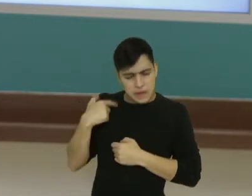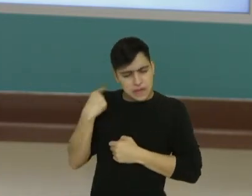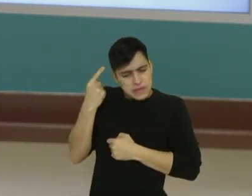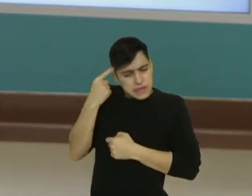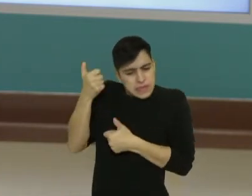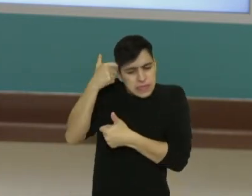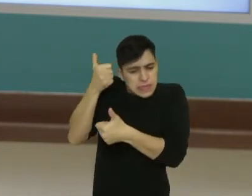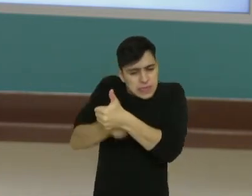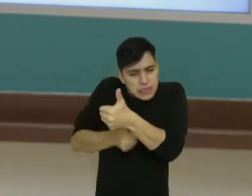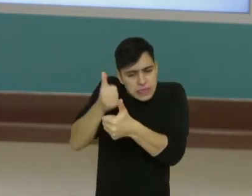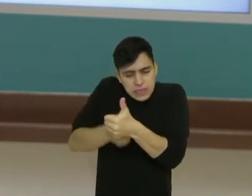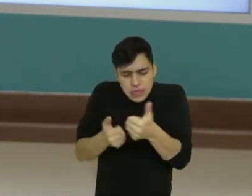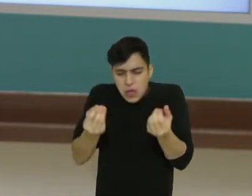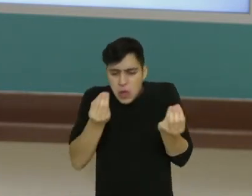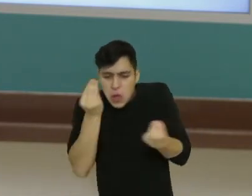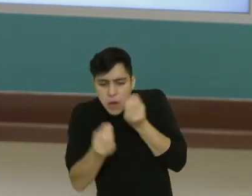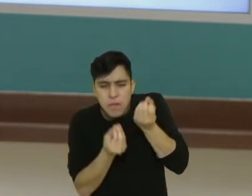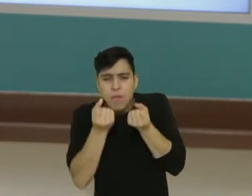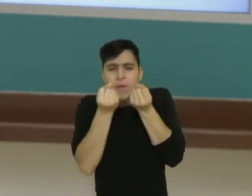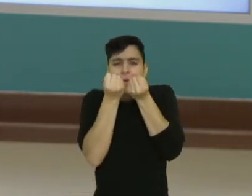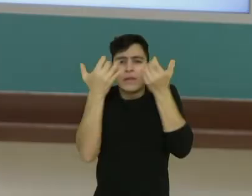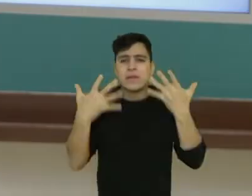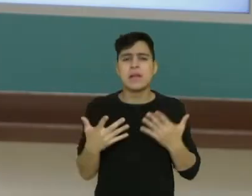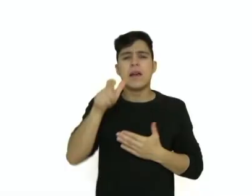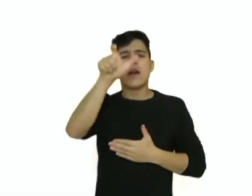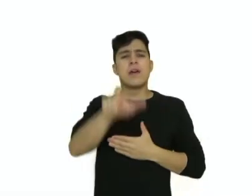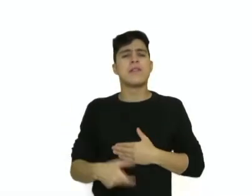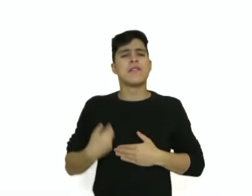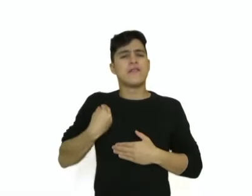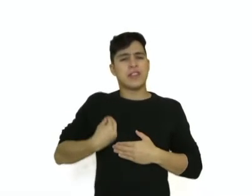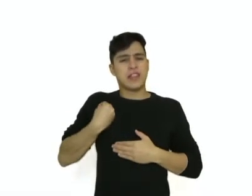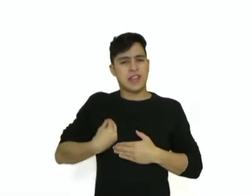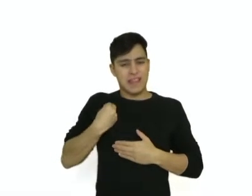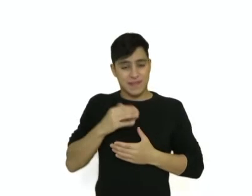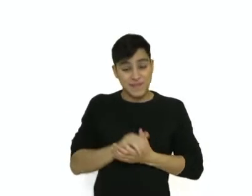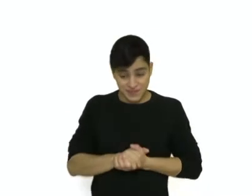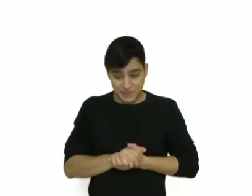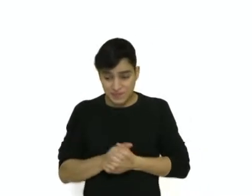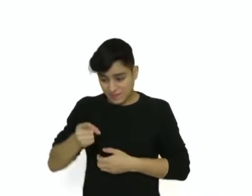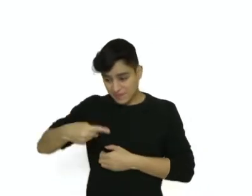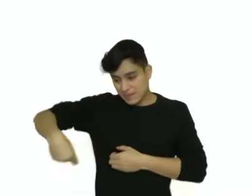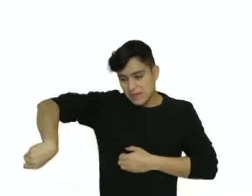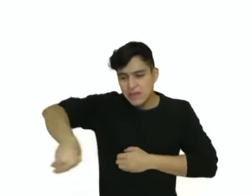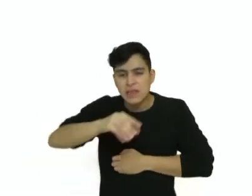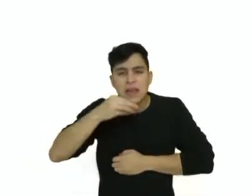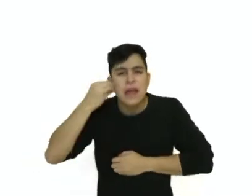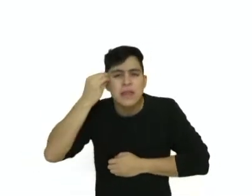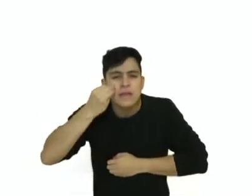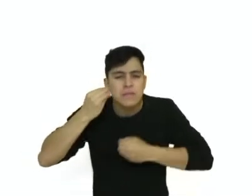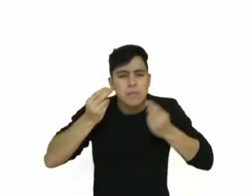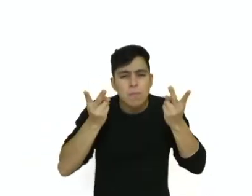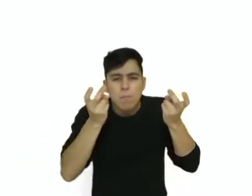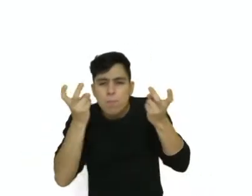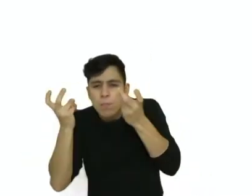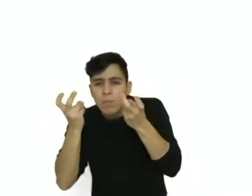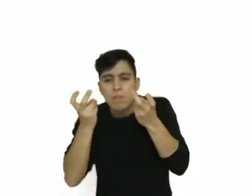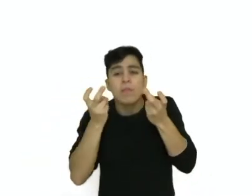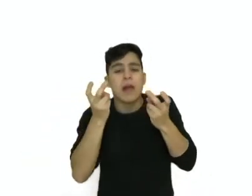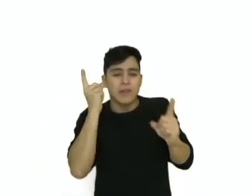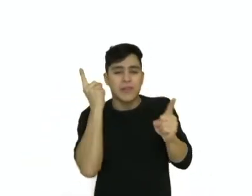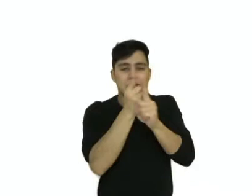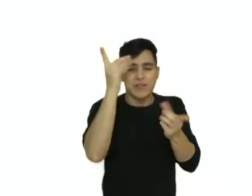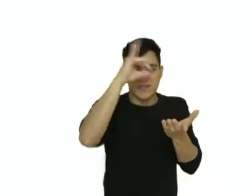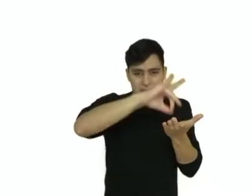conseguir entender melhor esse ser humano que está vivendo agora. A experiência para se chegar à verdade, a valorização